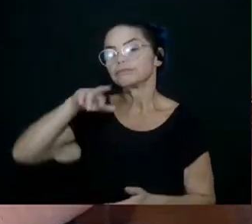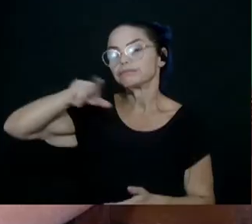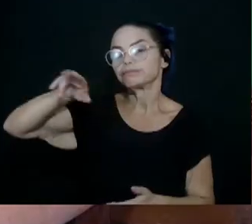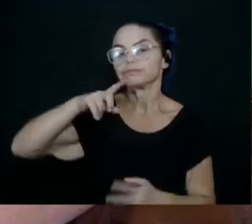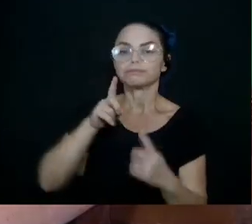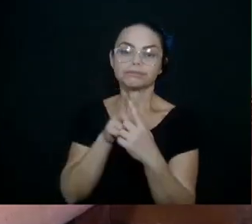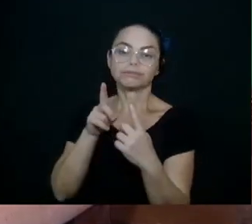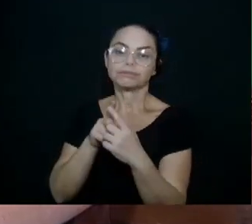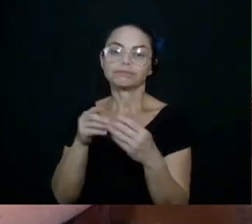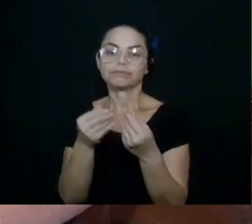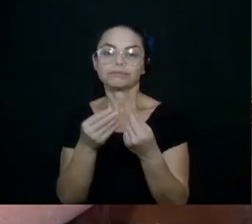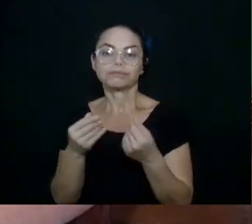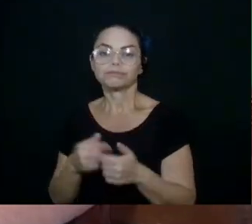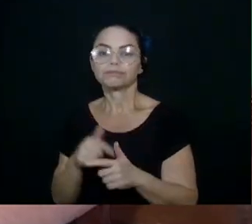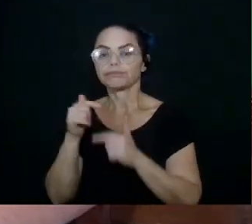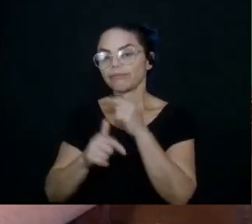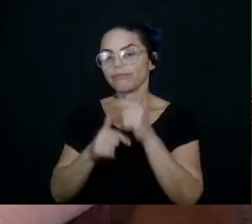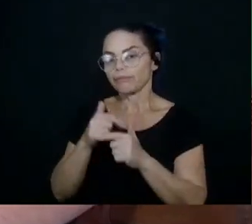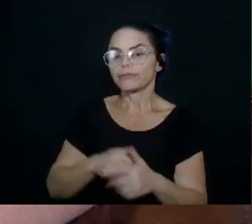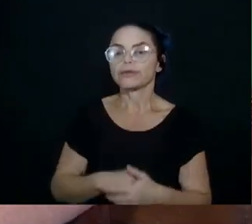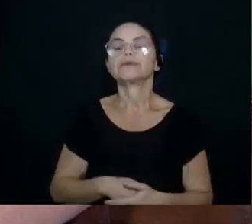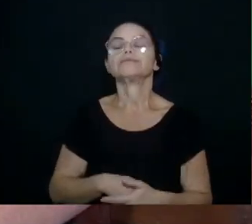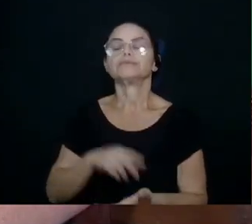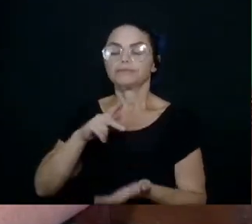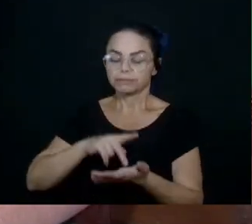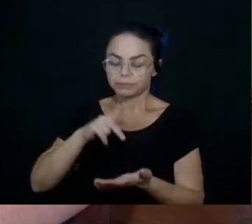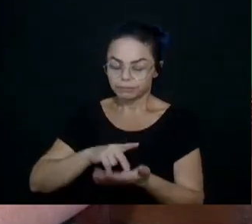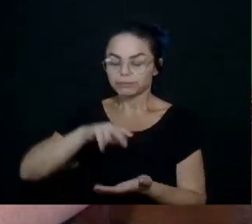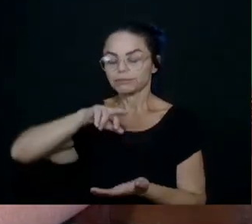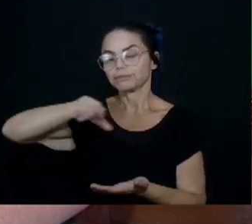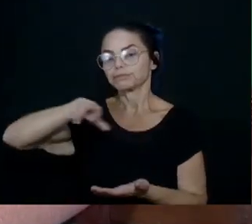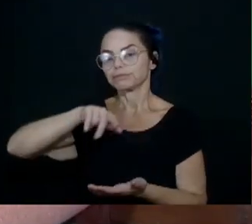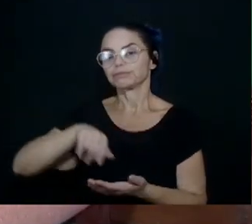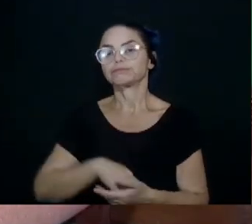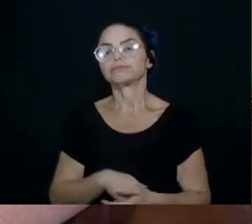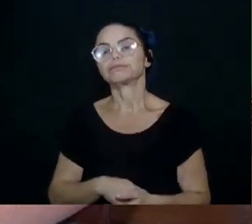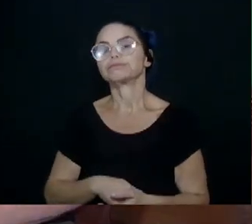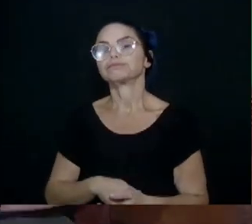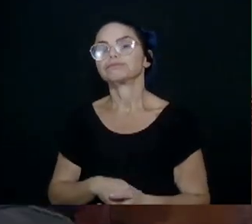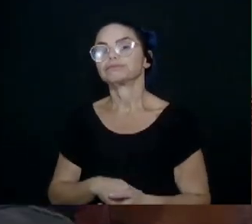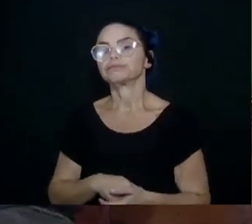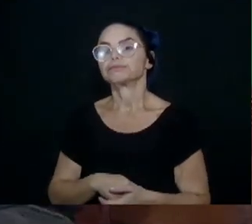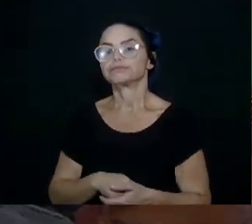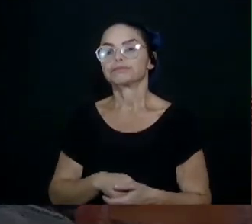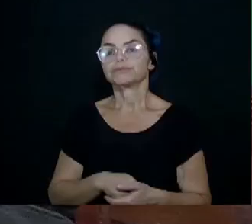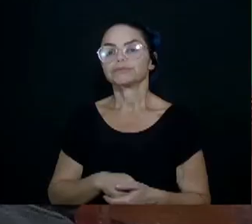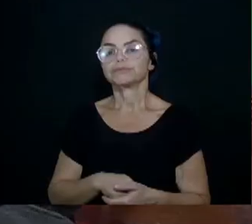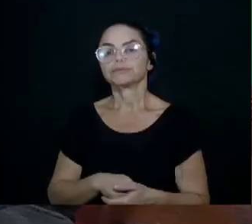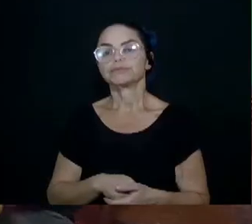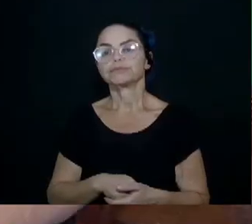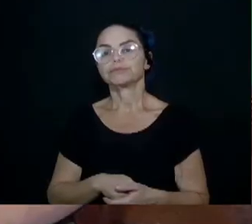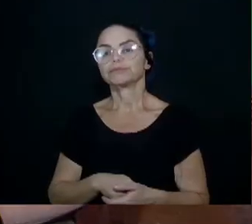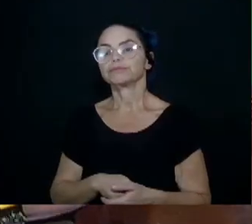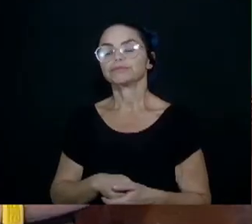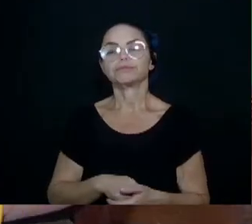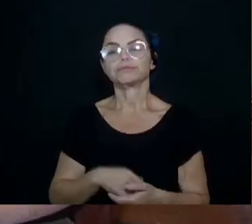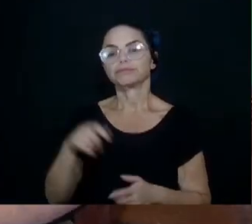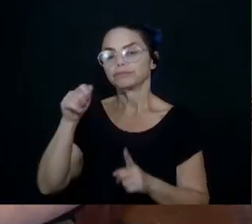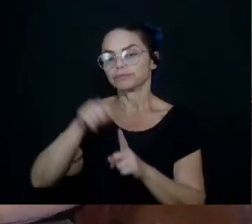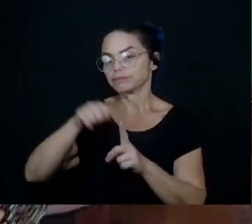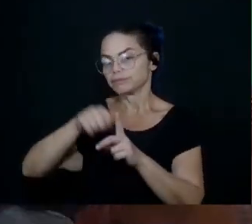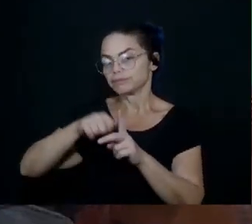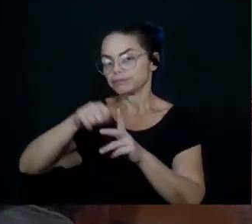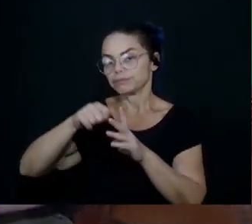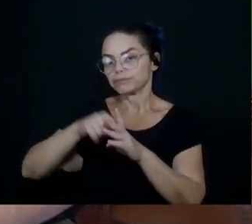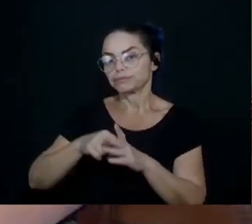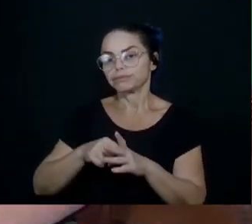no serviço, ele de fato faz a diferença. Então, todo mês a gente tem algumas métricas,